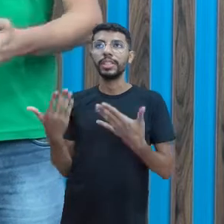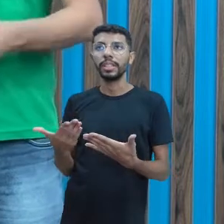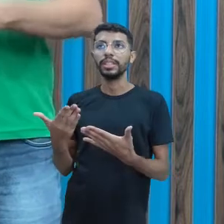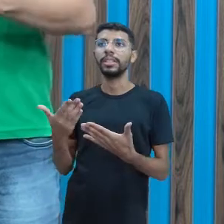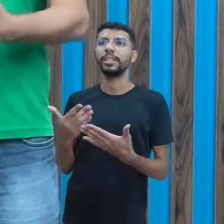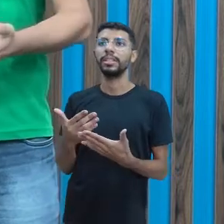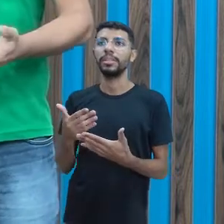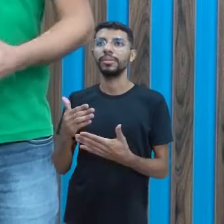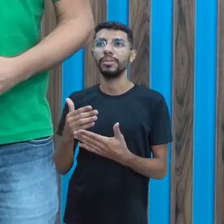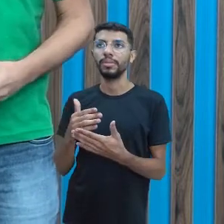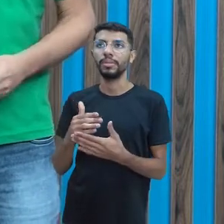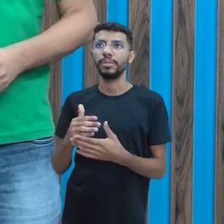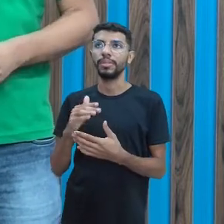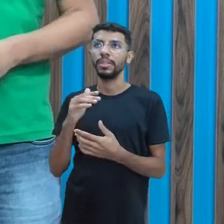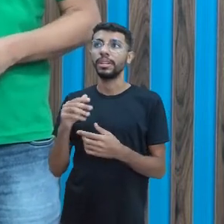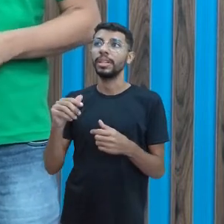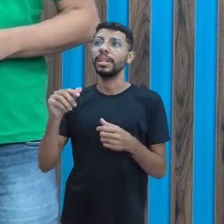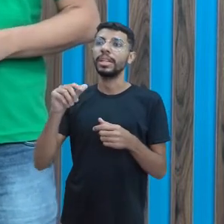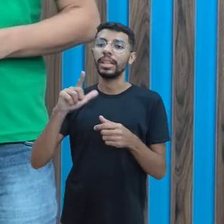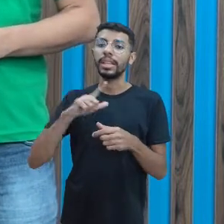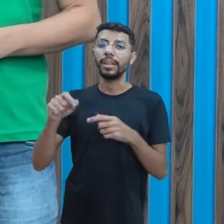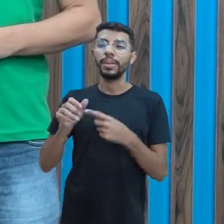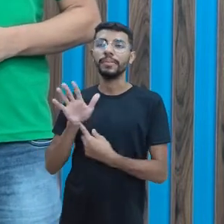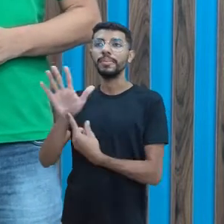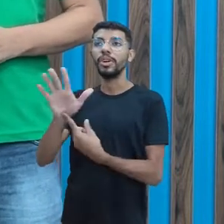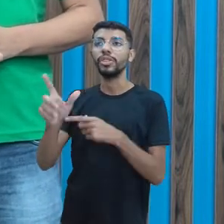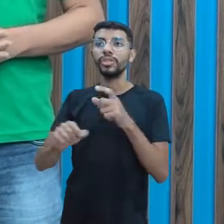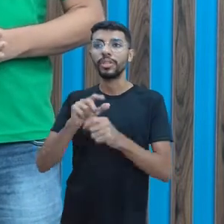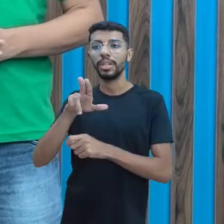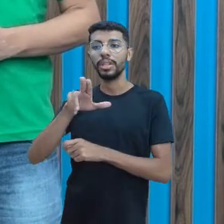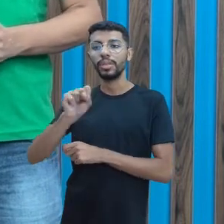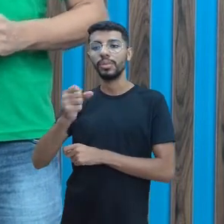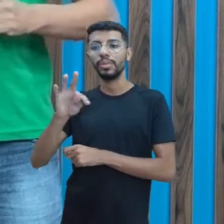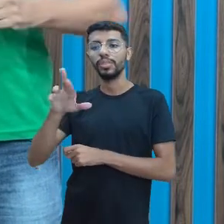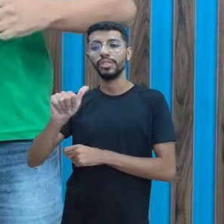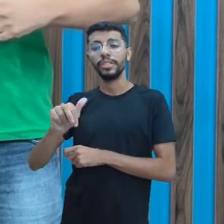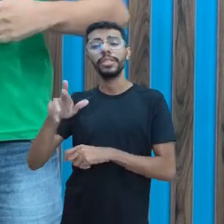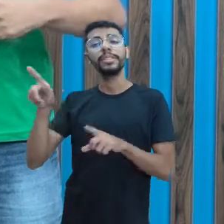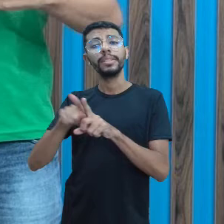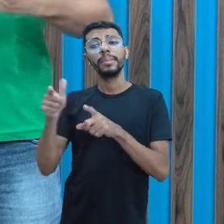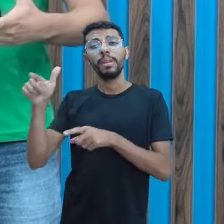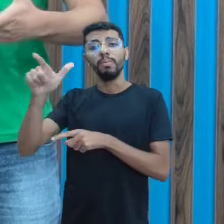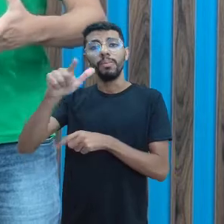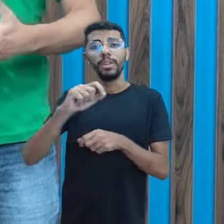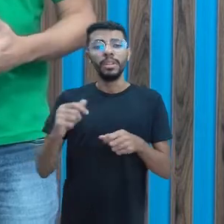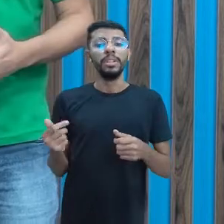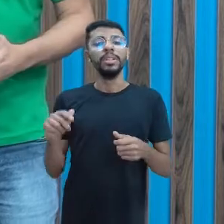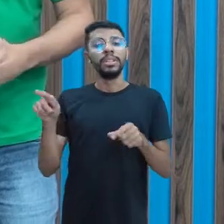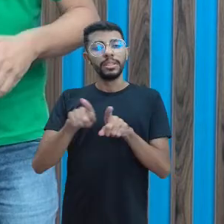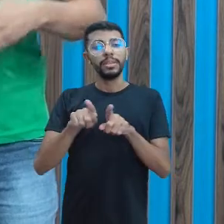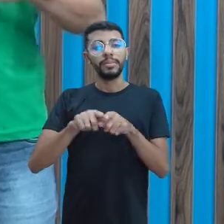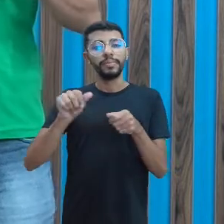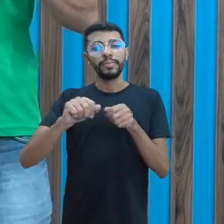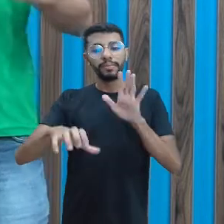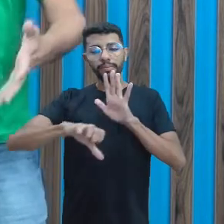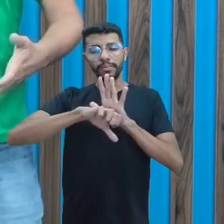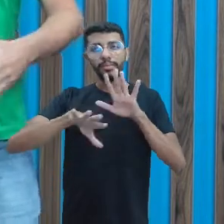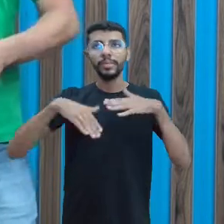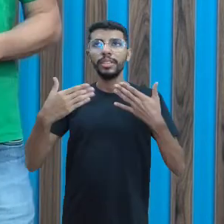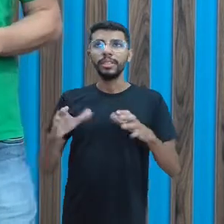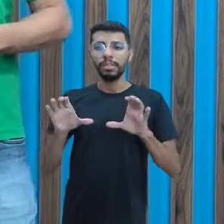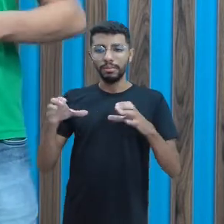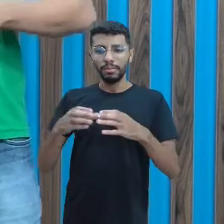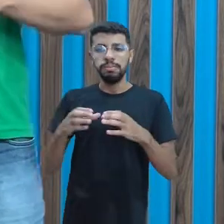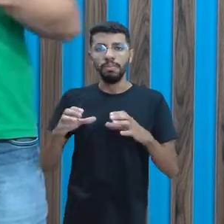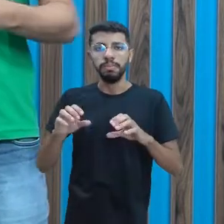e como outros militares, né, que cometeram crimes. Então, a comissão acabou sendo muito importante nesse sentido. Enfim, gente,